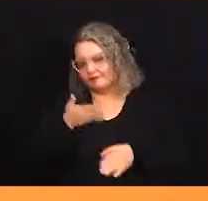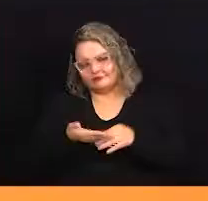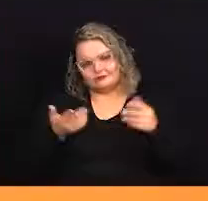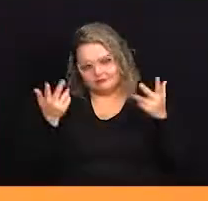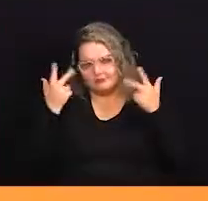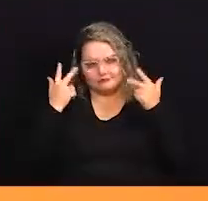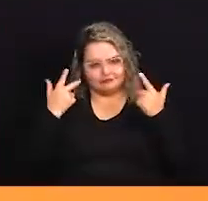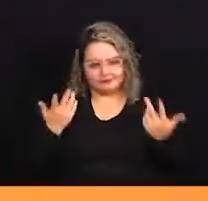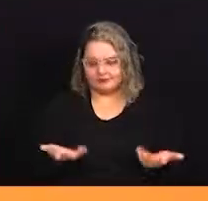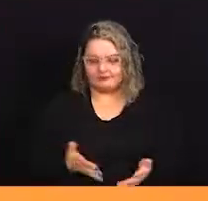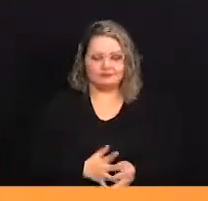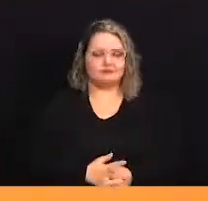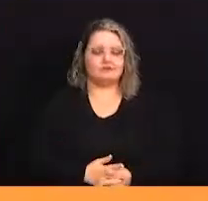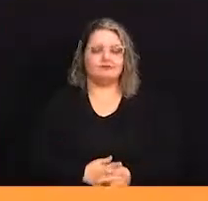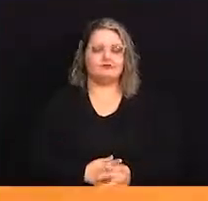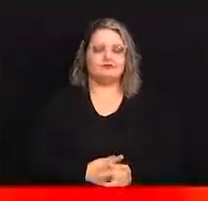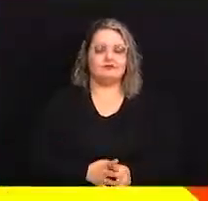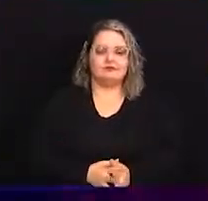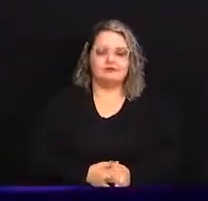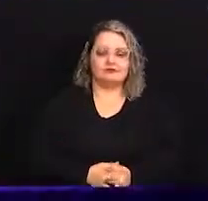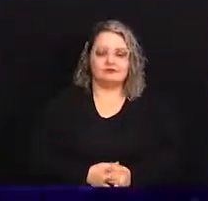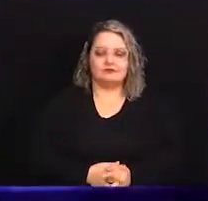parte, assim, dessa